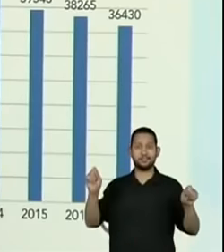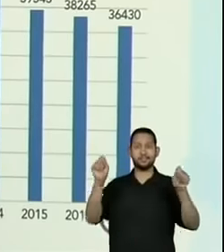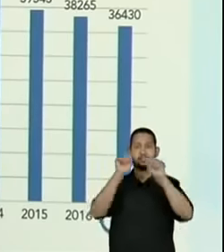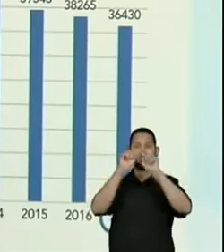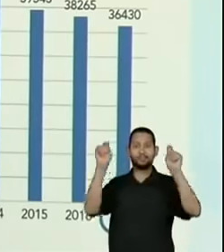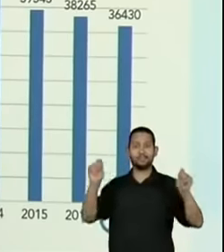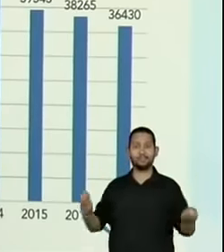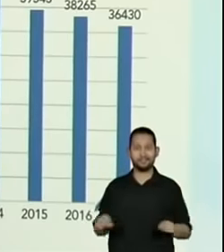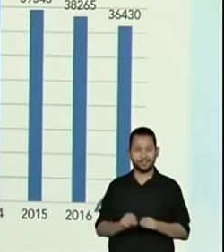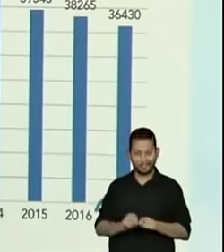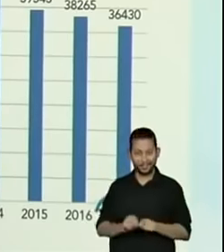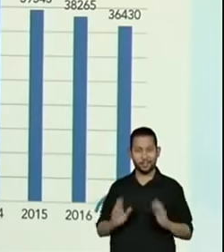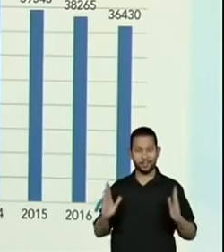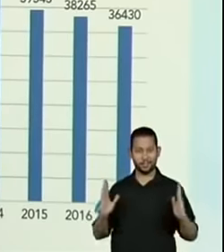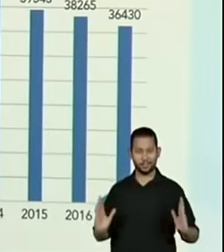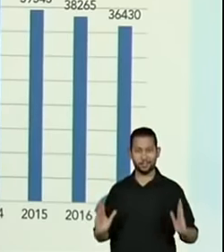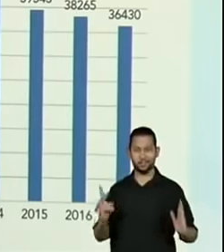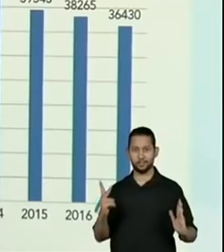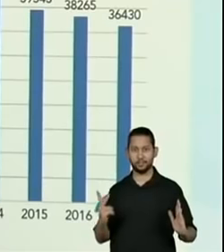De 2009 a